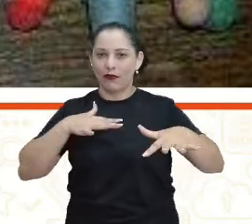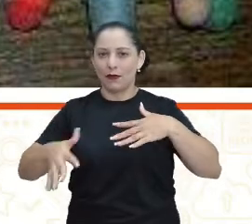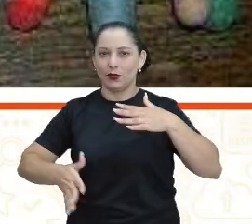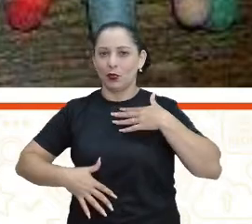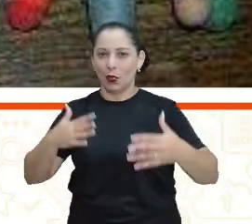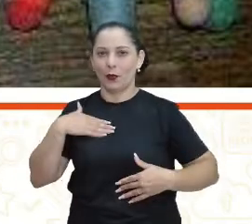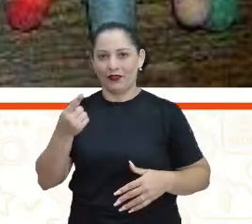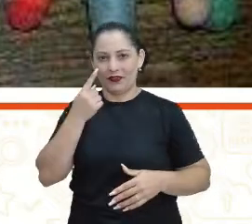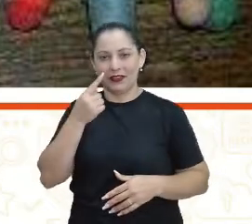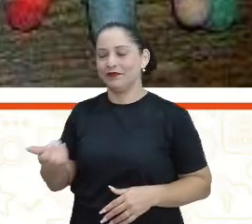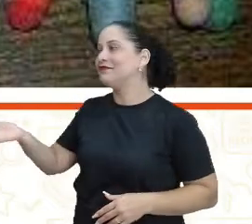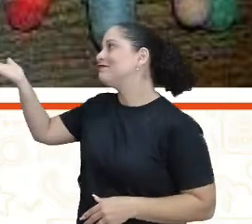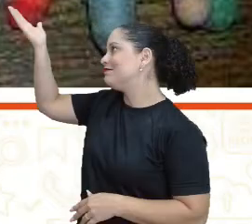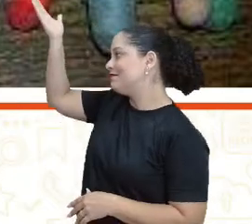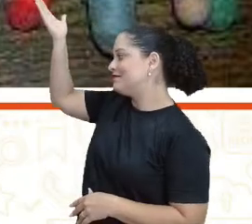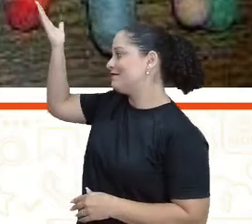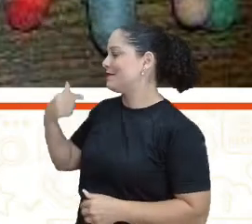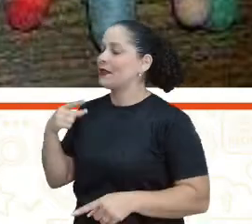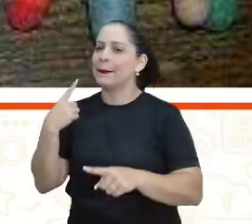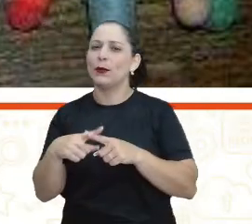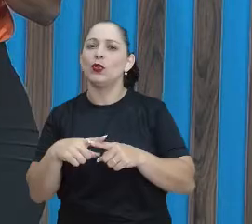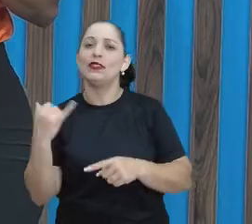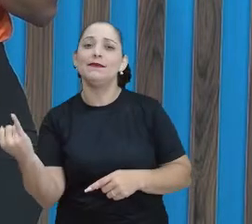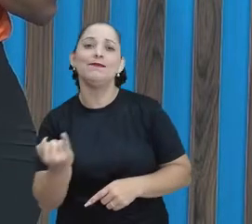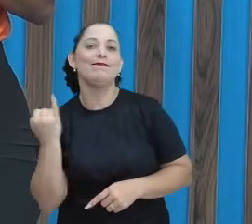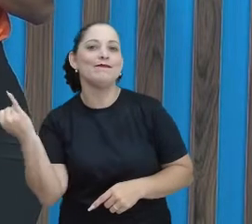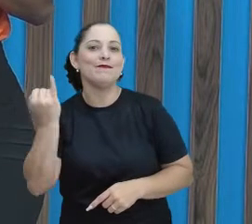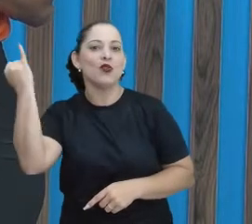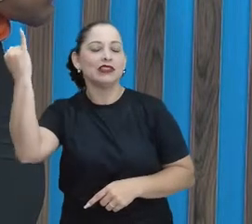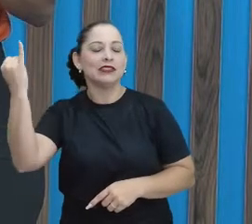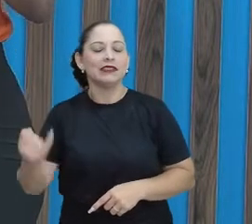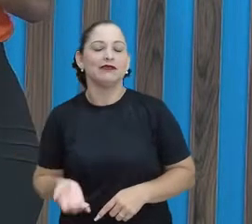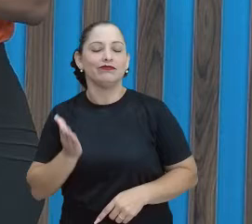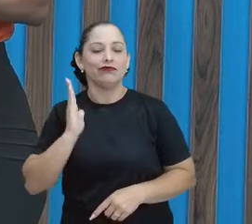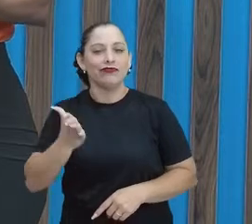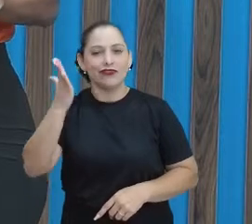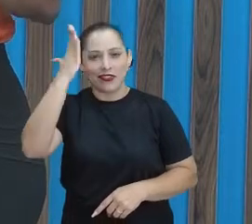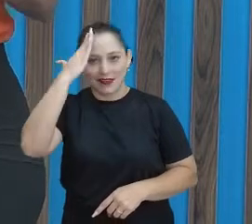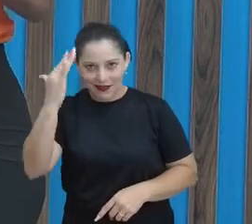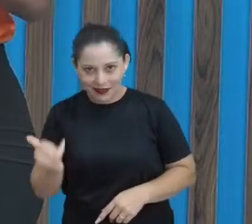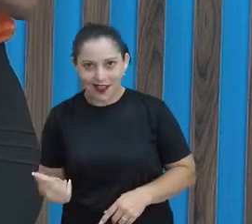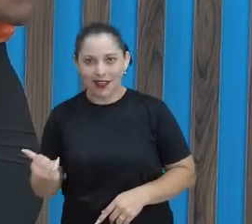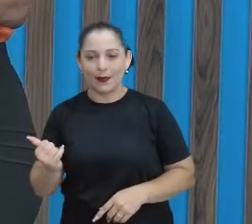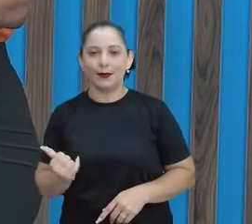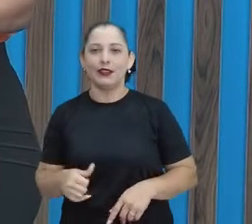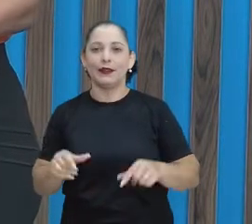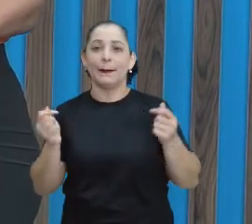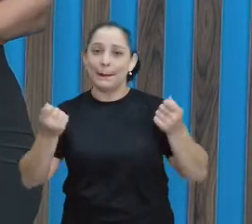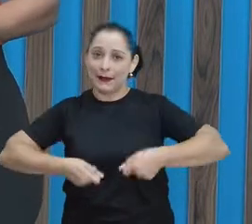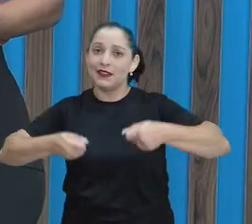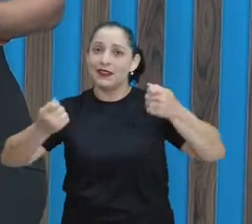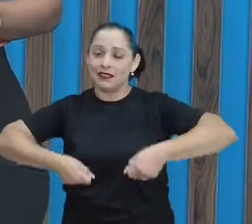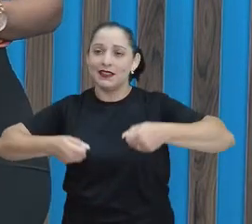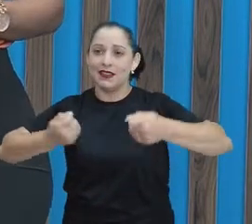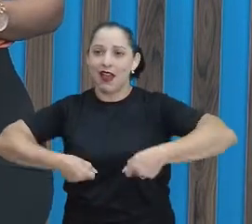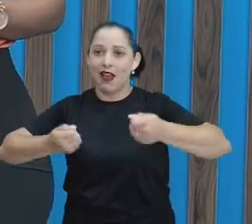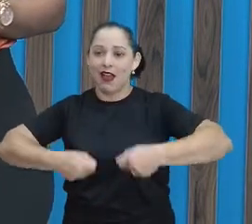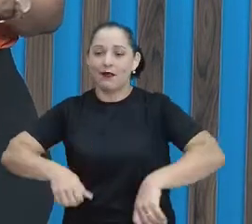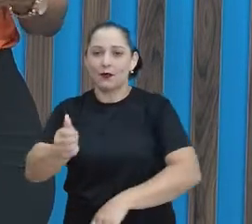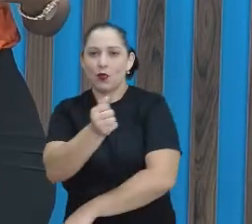tão importante a gente trabalhar com essa apreensão? Porque a gente vai saber, a gente sabe e a gente vai precisar que